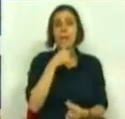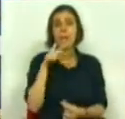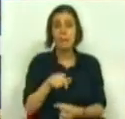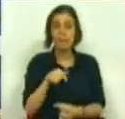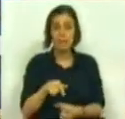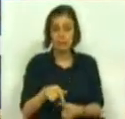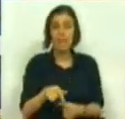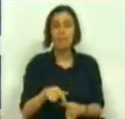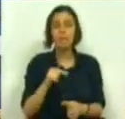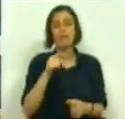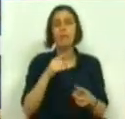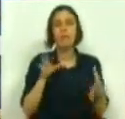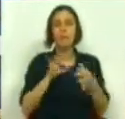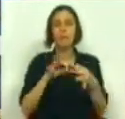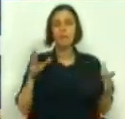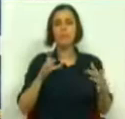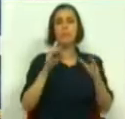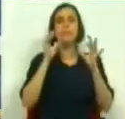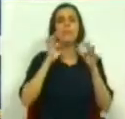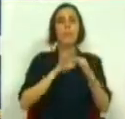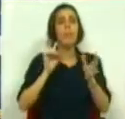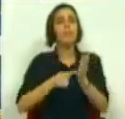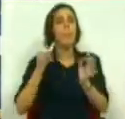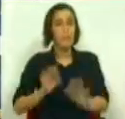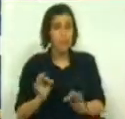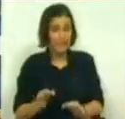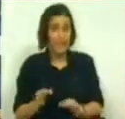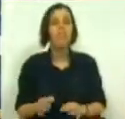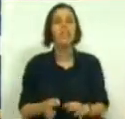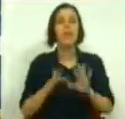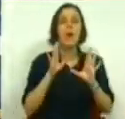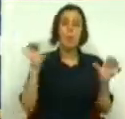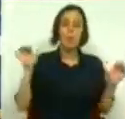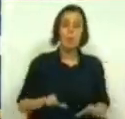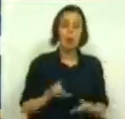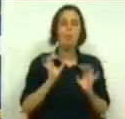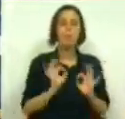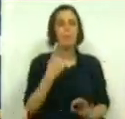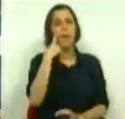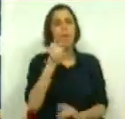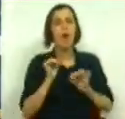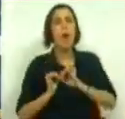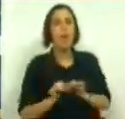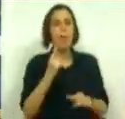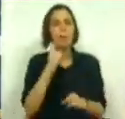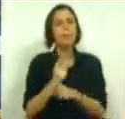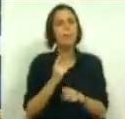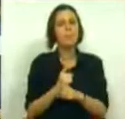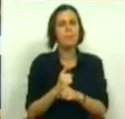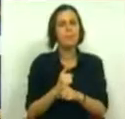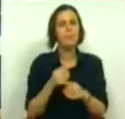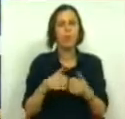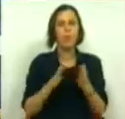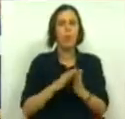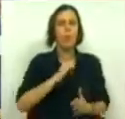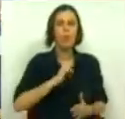deste Governo são impopulares, mas são absolutamente necessárias. O pior é mesmo verificar que a oposição se mantém